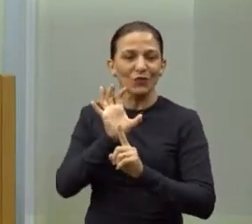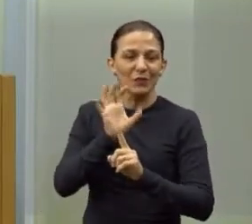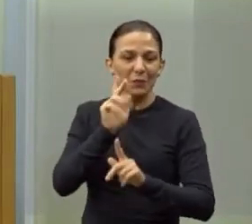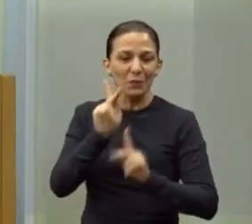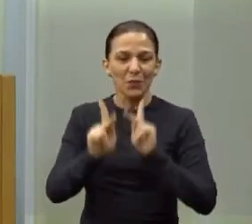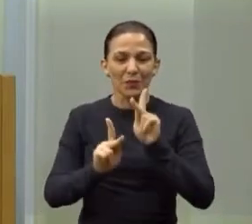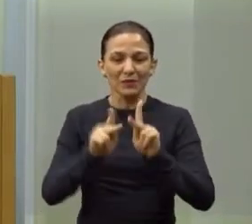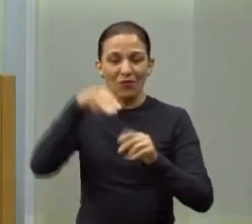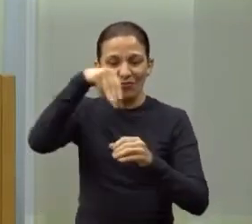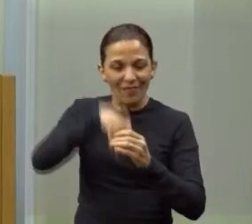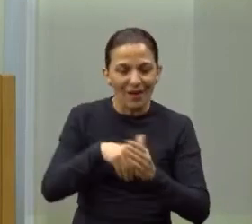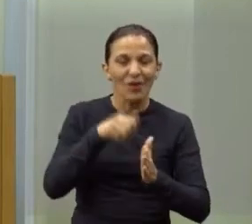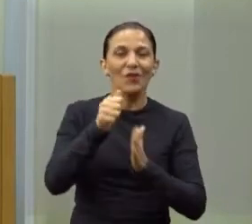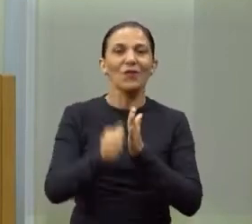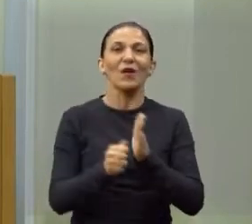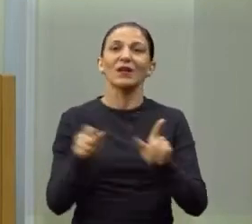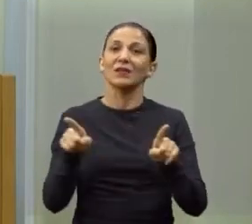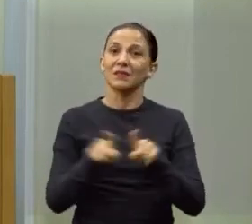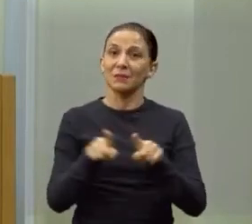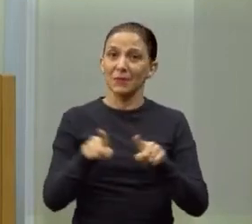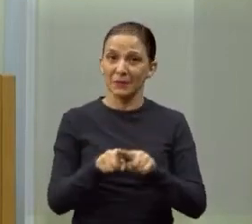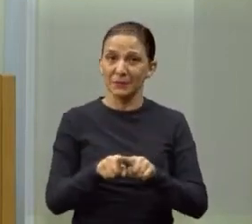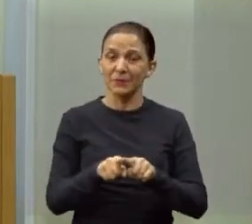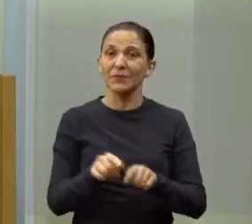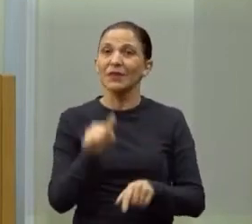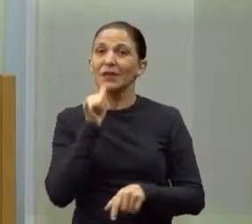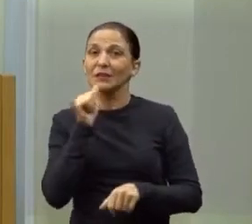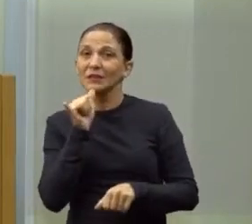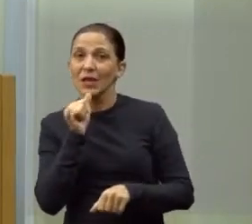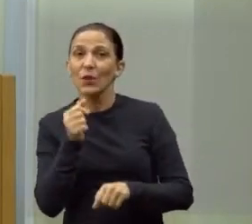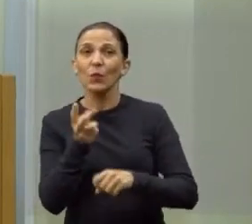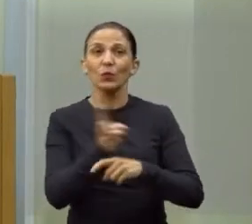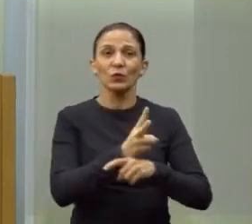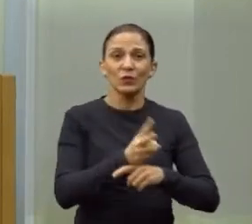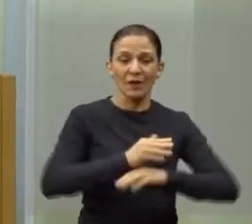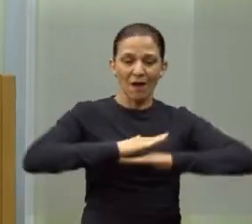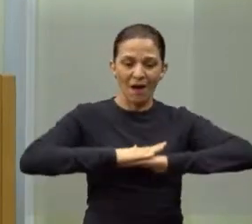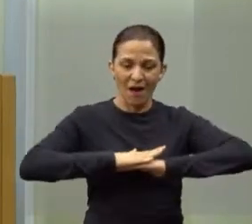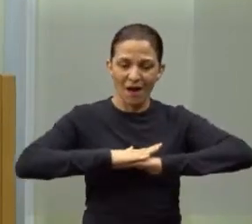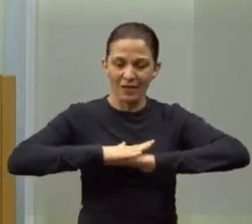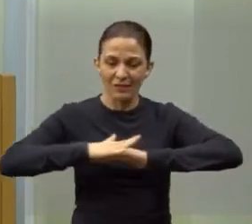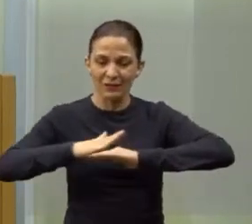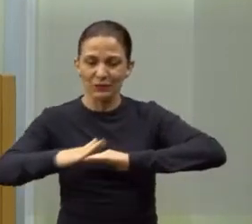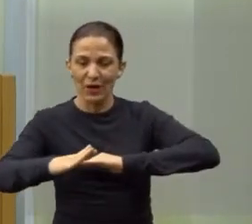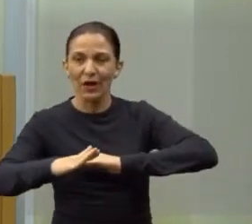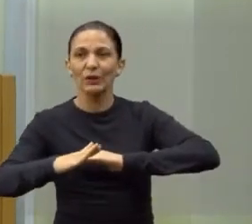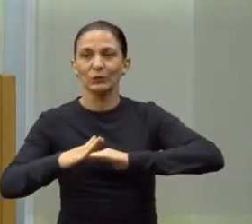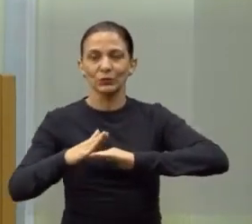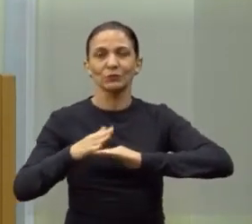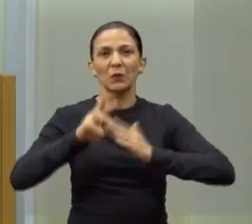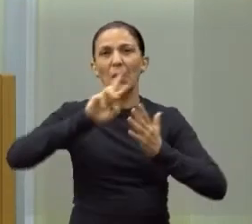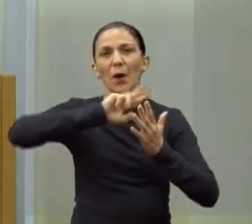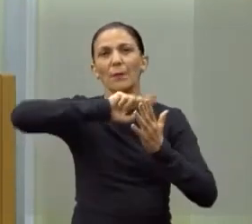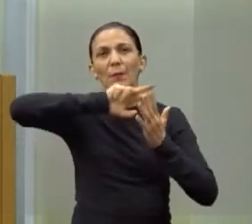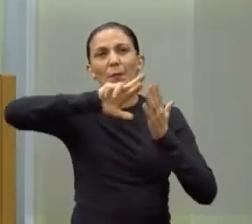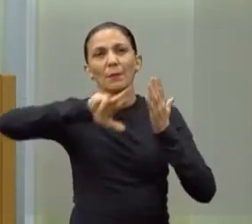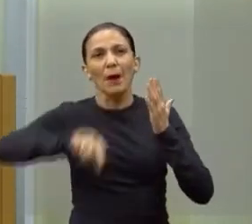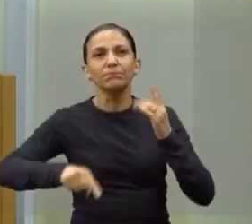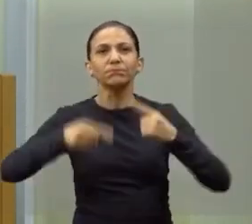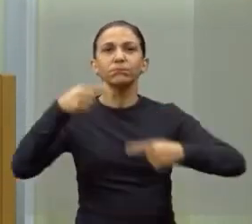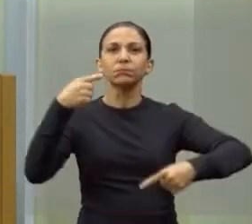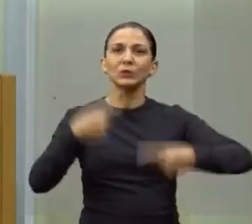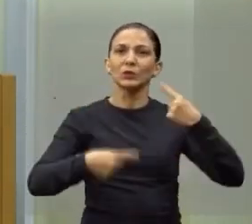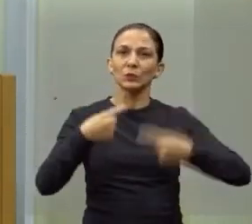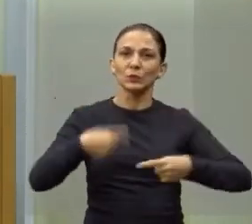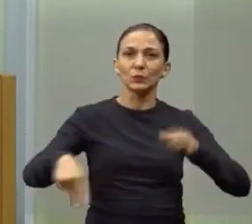nossa população. Por exemplo, zeladoria, a pavimentação e demais políticas